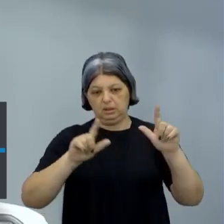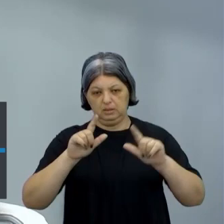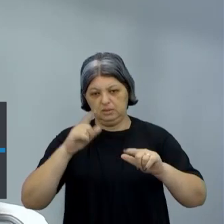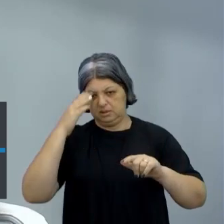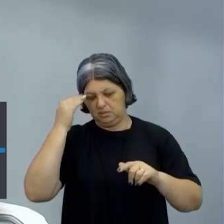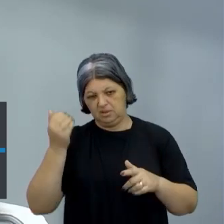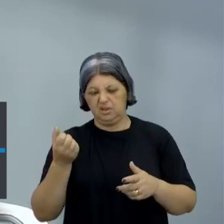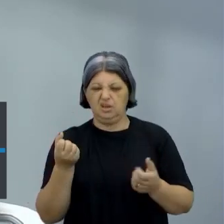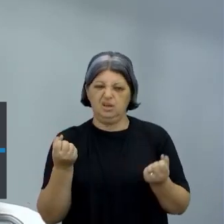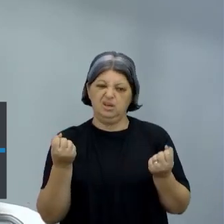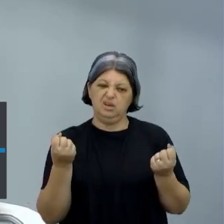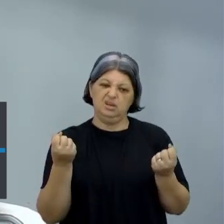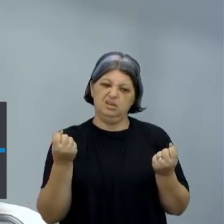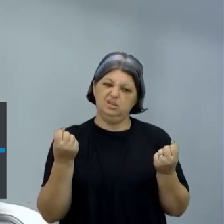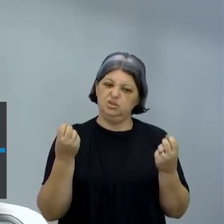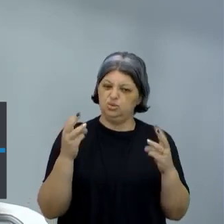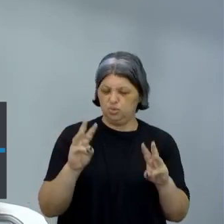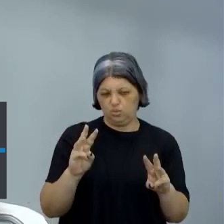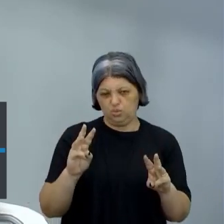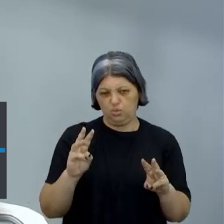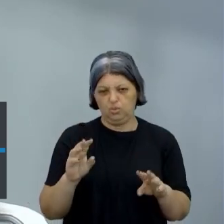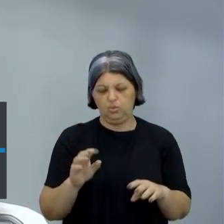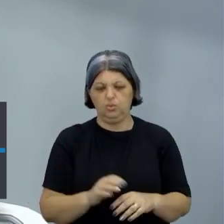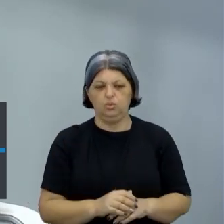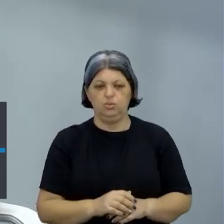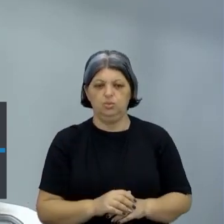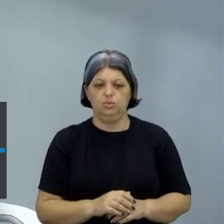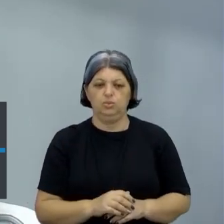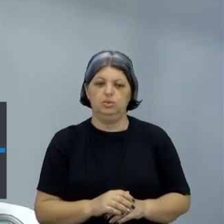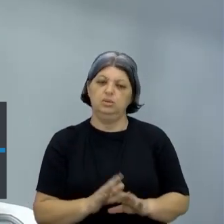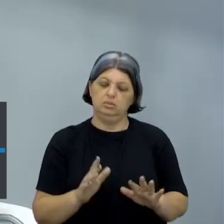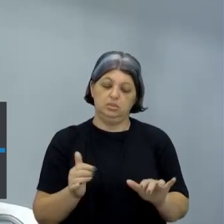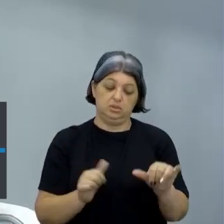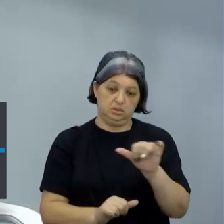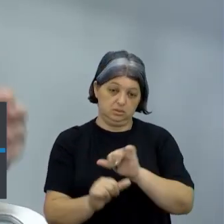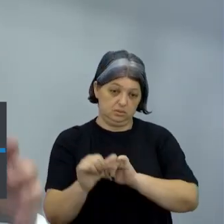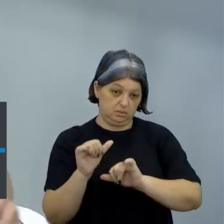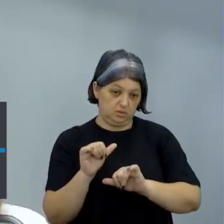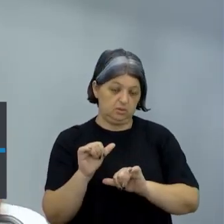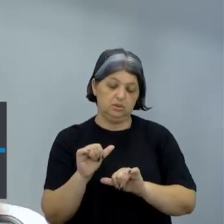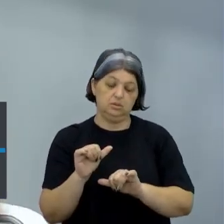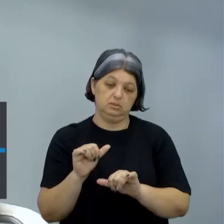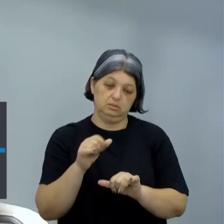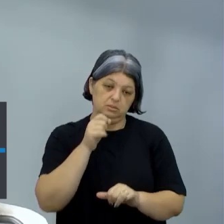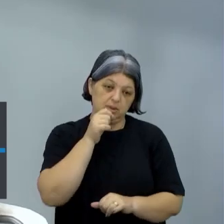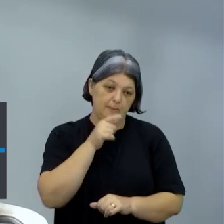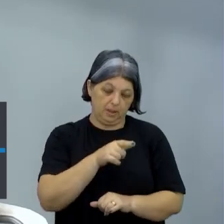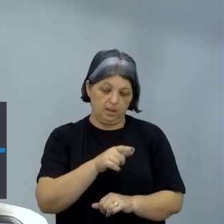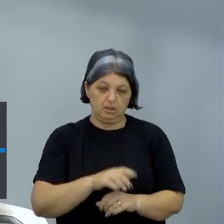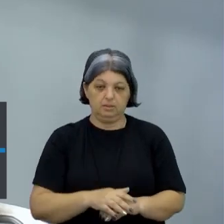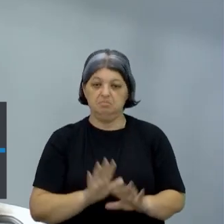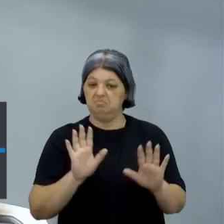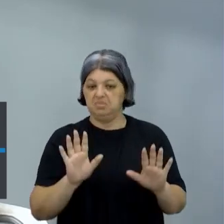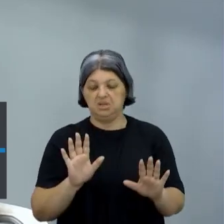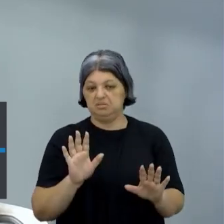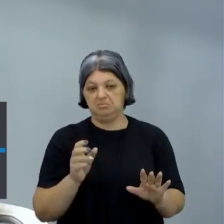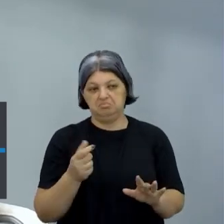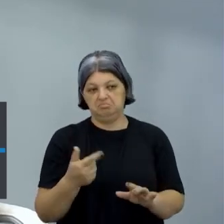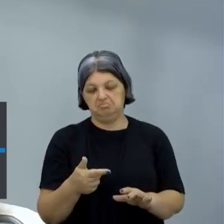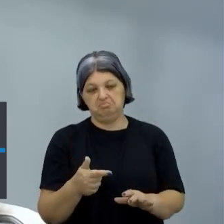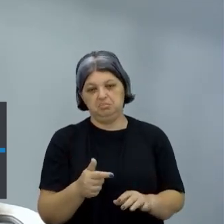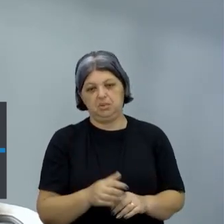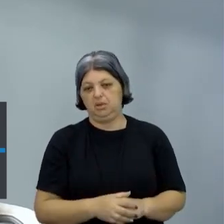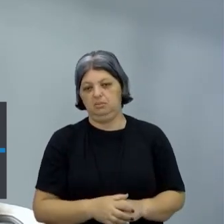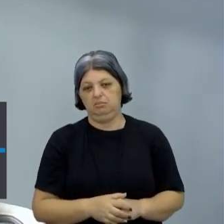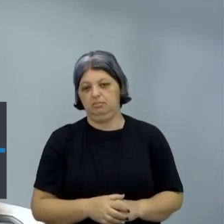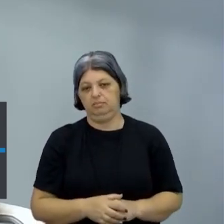não são nem programas de humor. Eles transformaram late shows deles em programas de humor. Mas fora isso, você